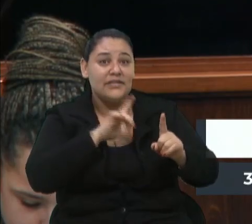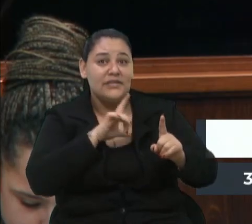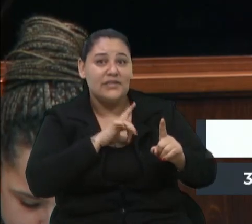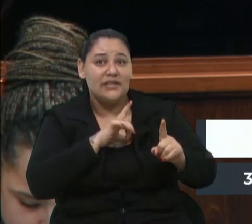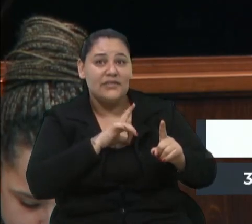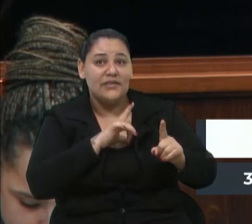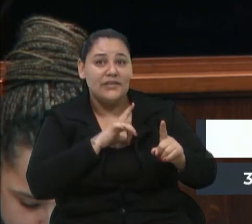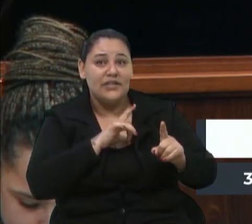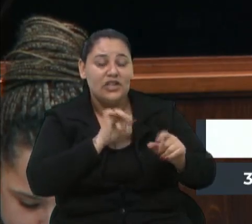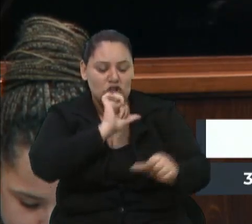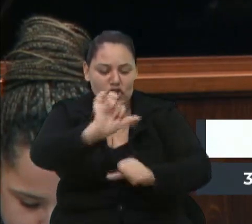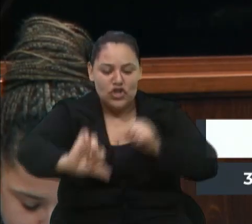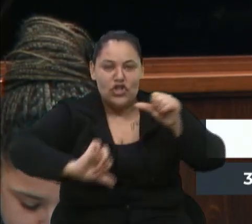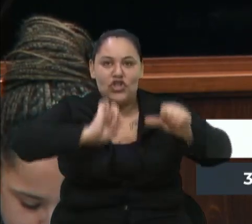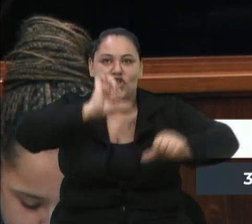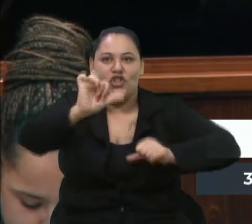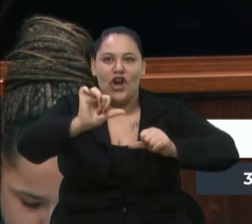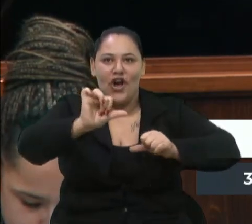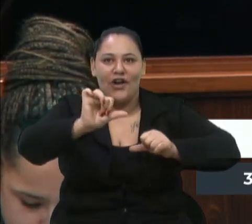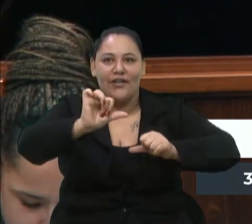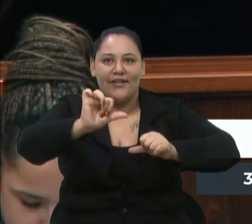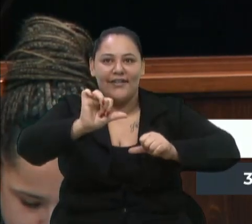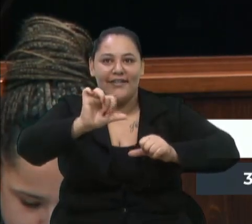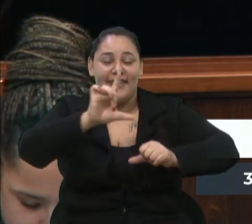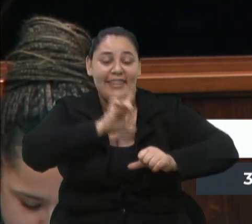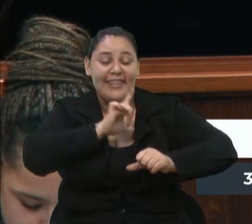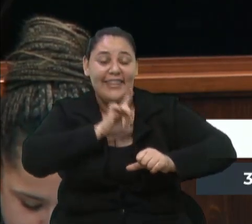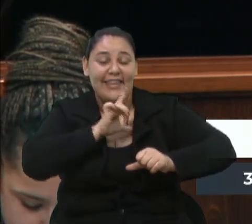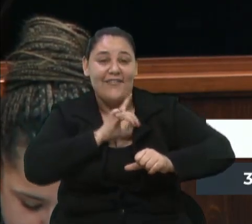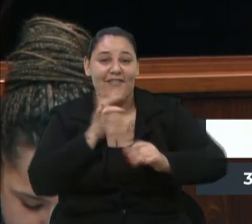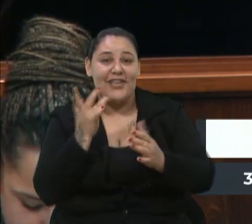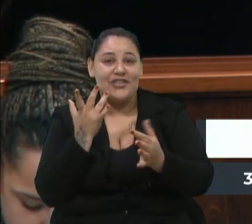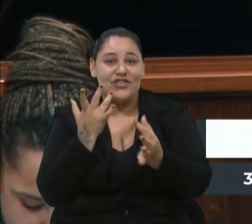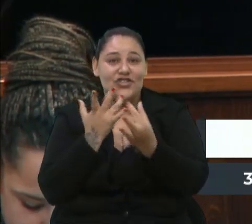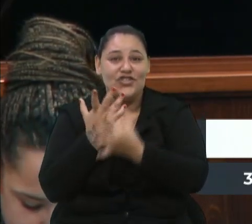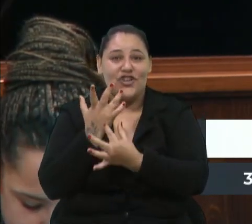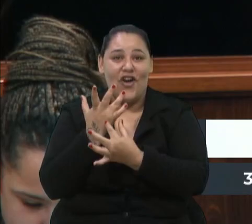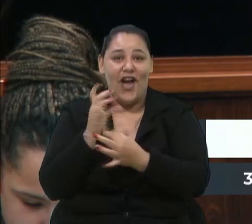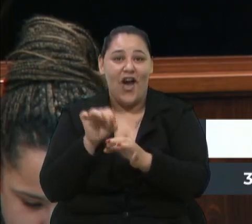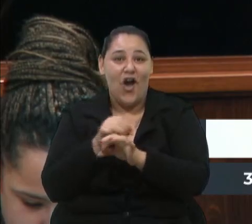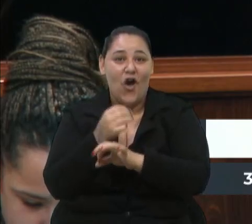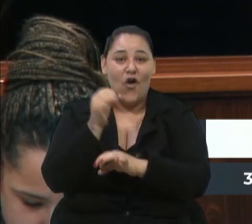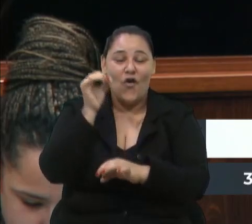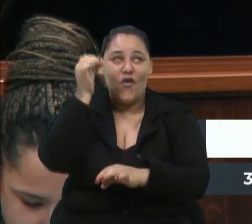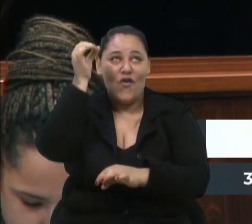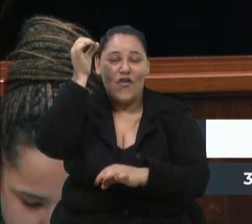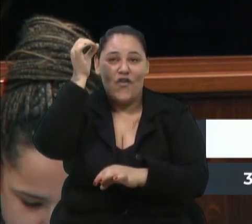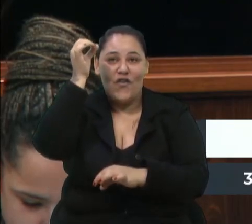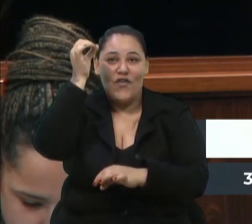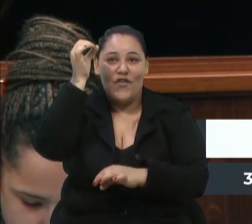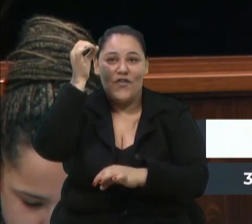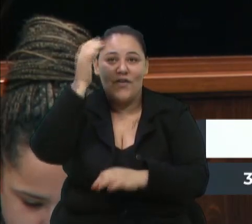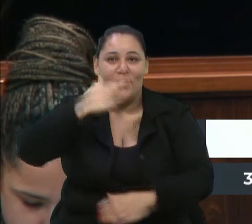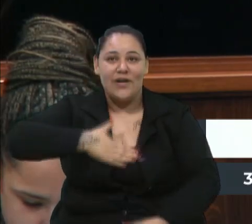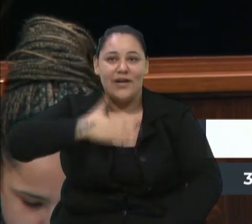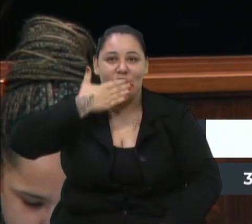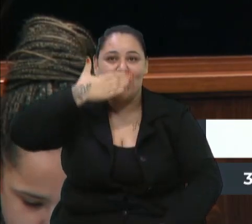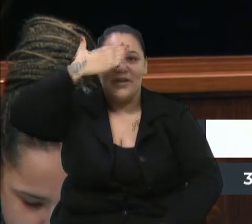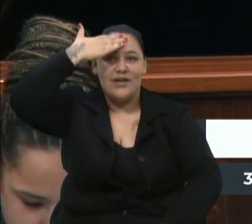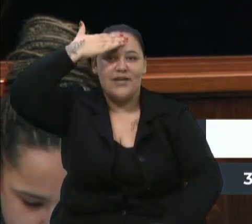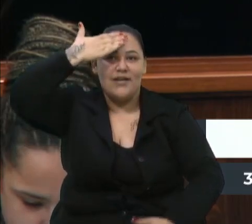presidencial. Teve joia da Arábia Saudita, viagem, vereador Alberto Meneguzzi, para ganhar a joia, que depois